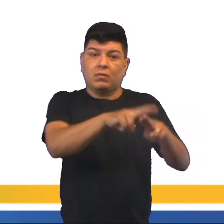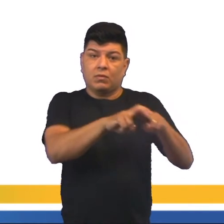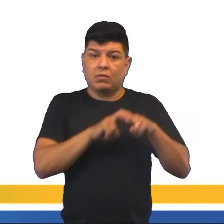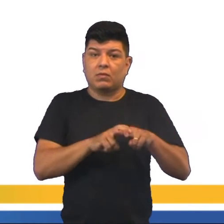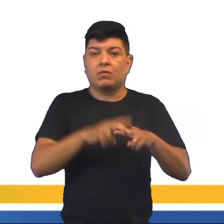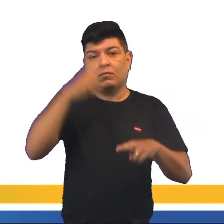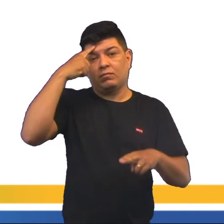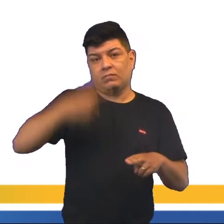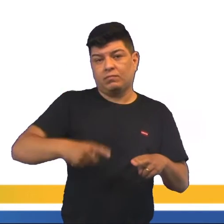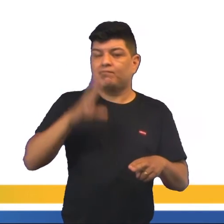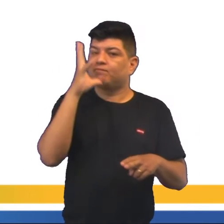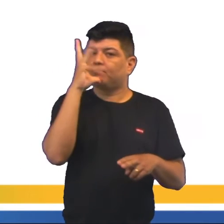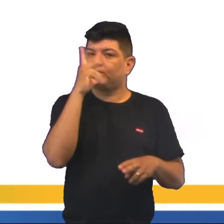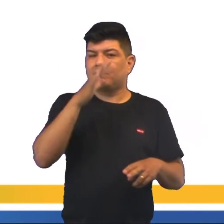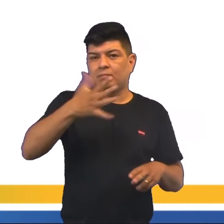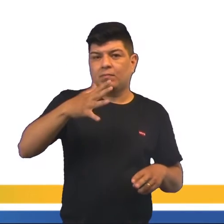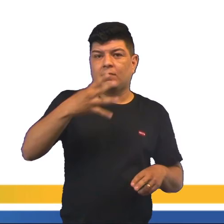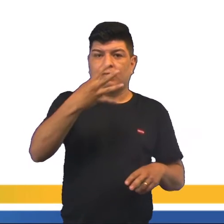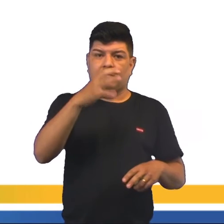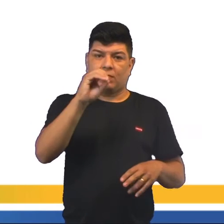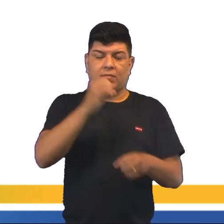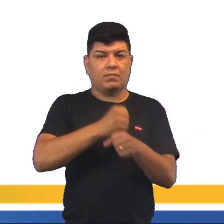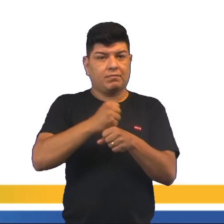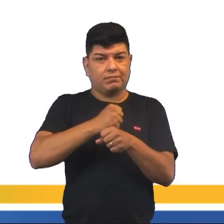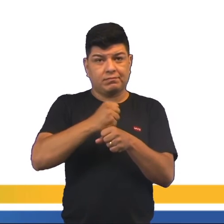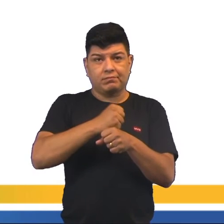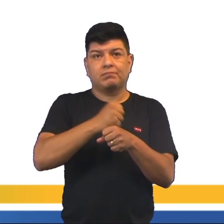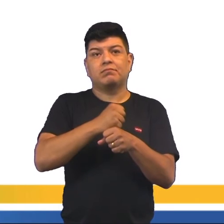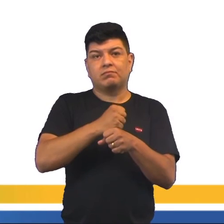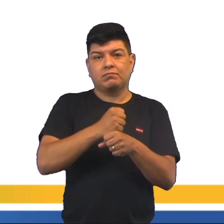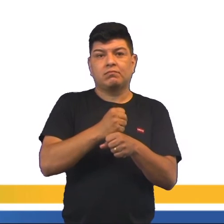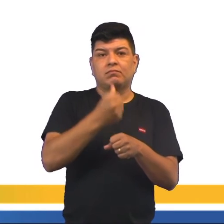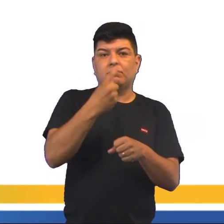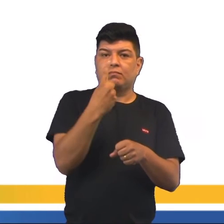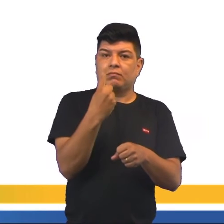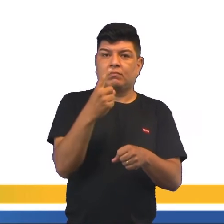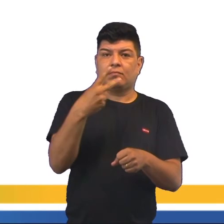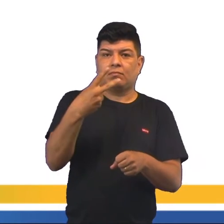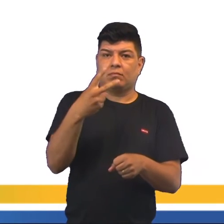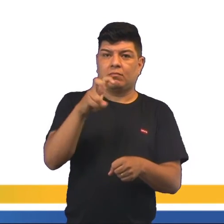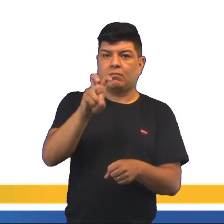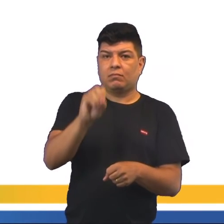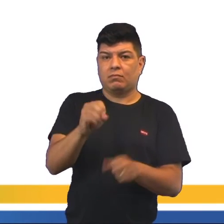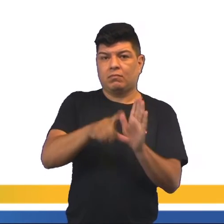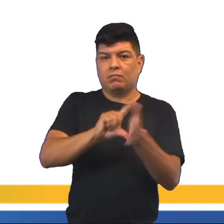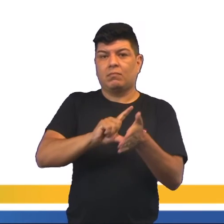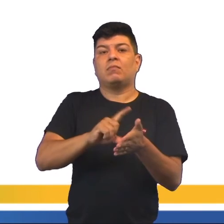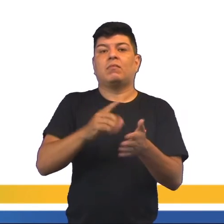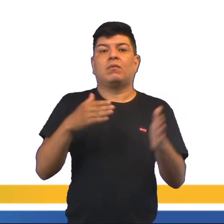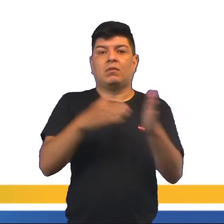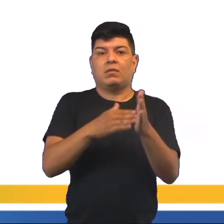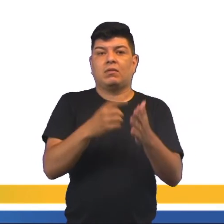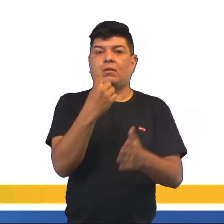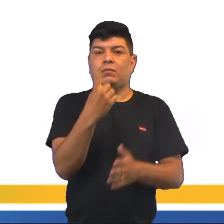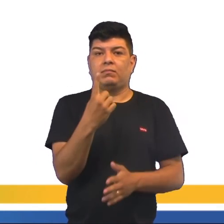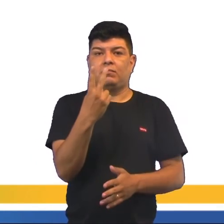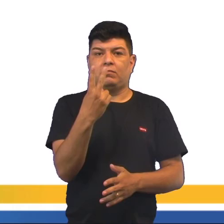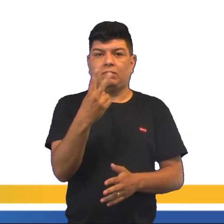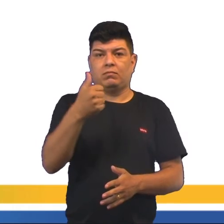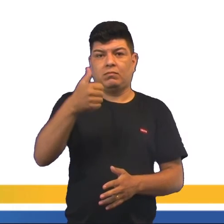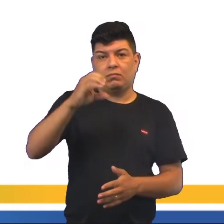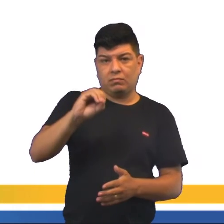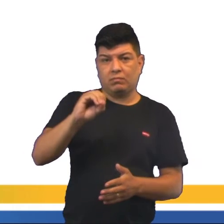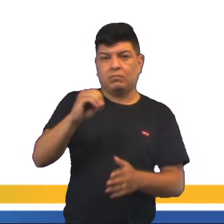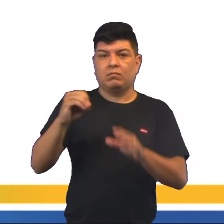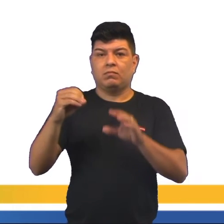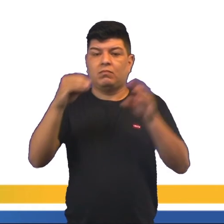hebreus demoraram mais de 40 anos, né? Ali de 1250 a.C. a 1210 a.C.,